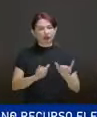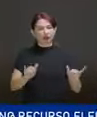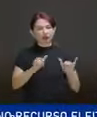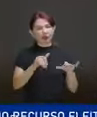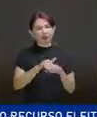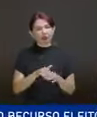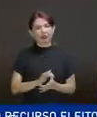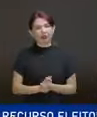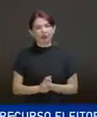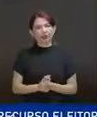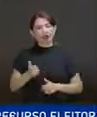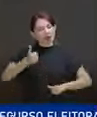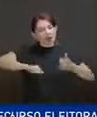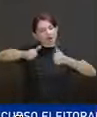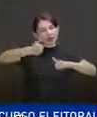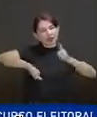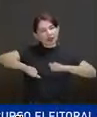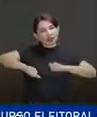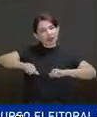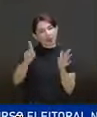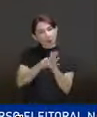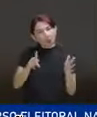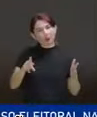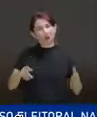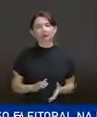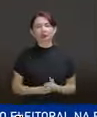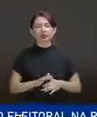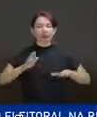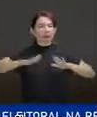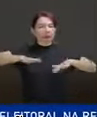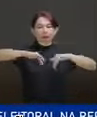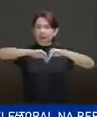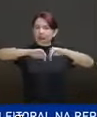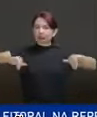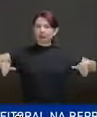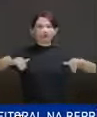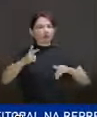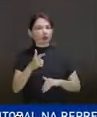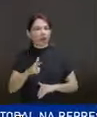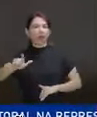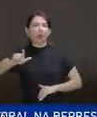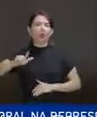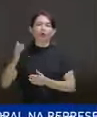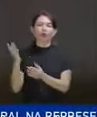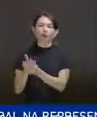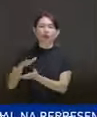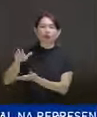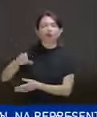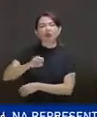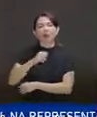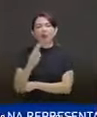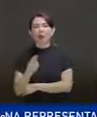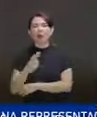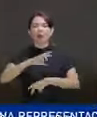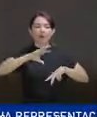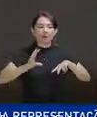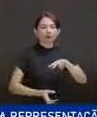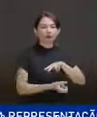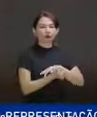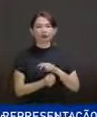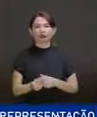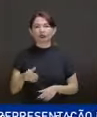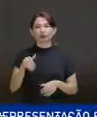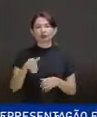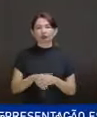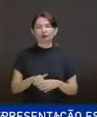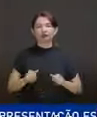ser objeto de análise própria, independente das ações eleitorais que tratem de abuso de poder ou de impugnação de mandato